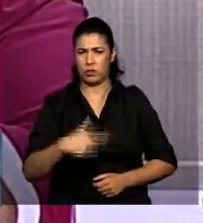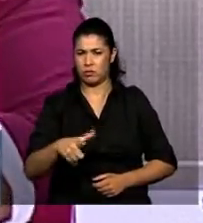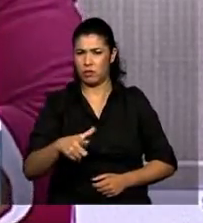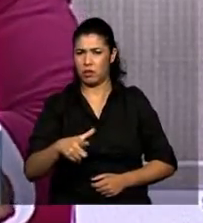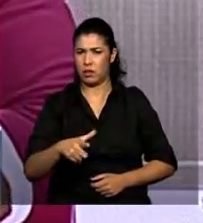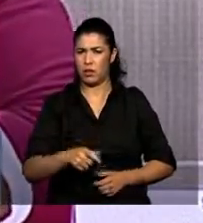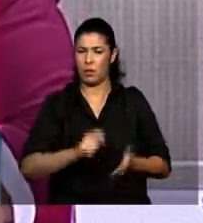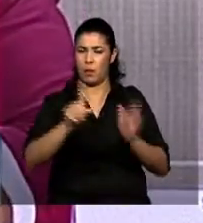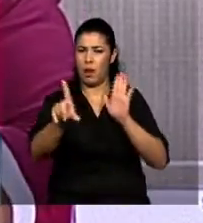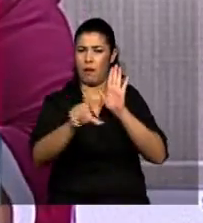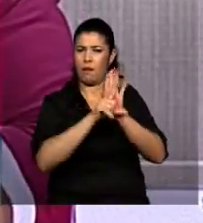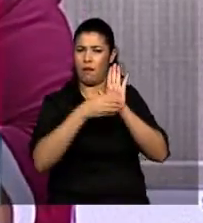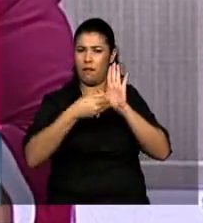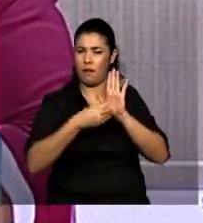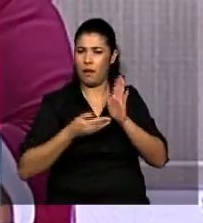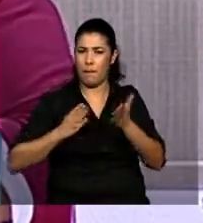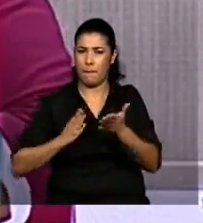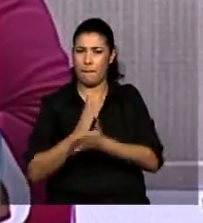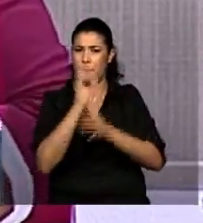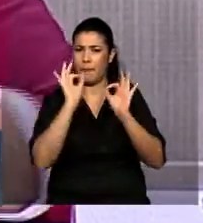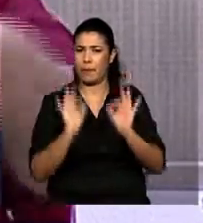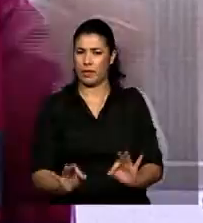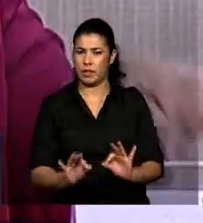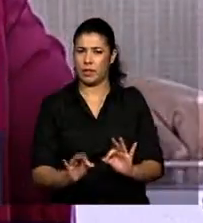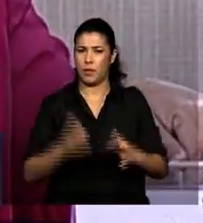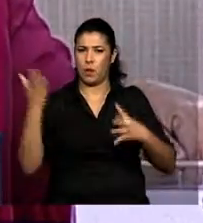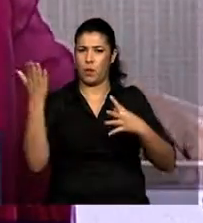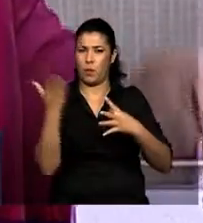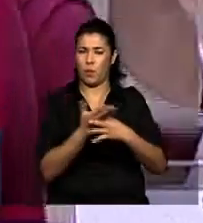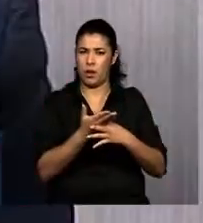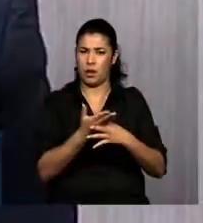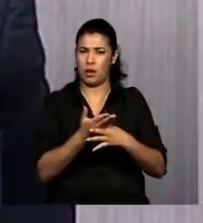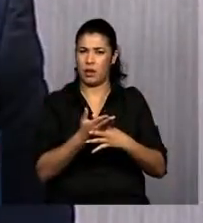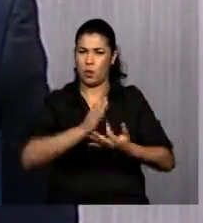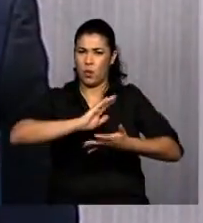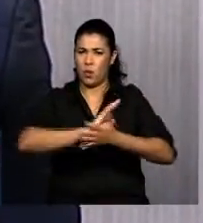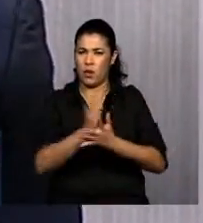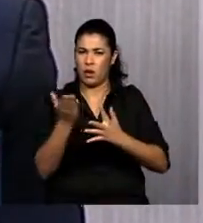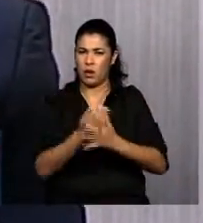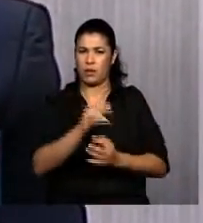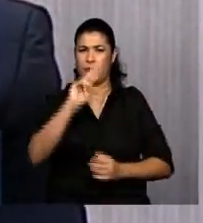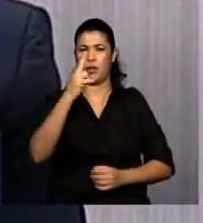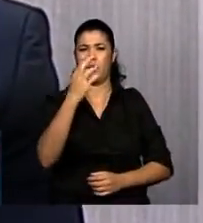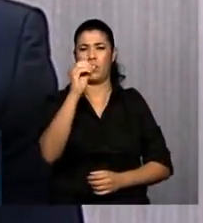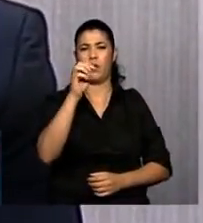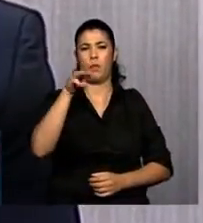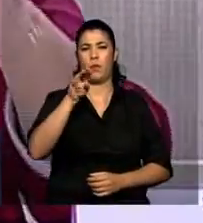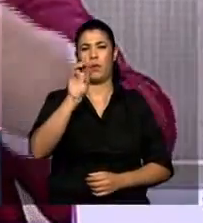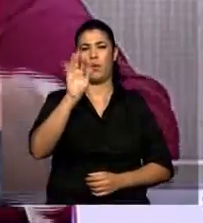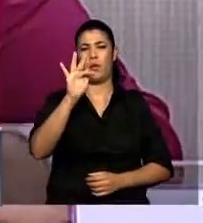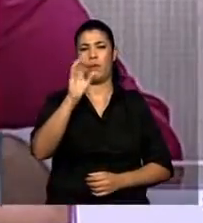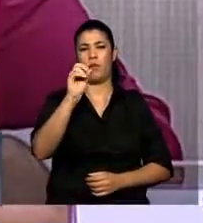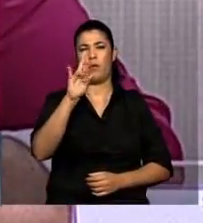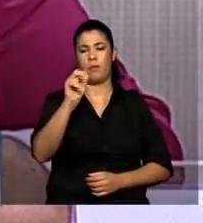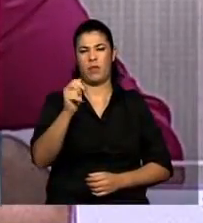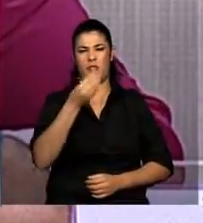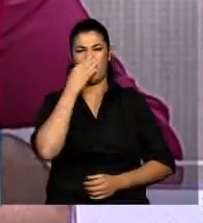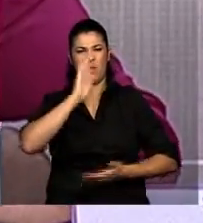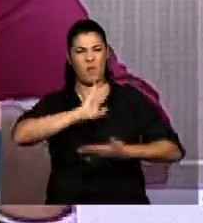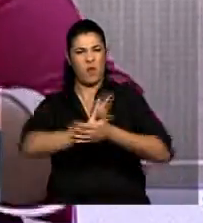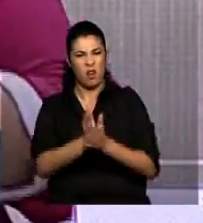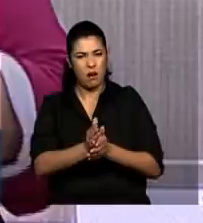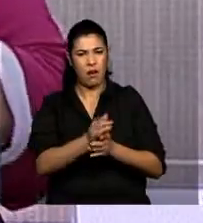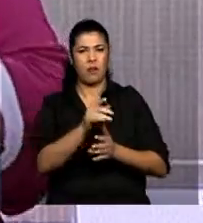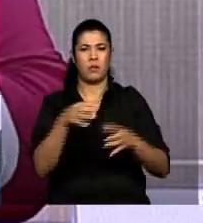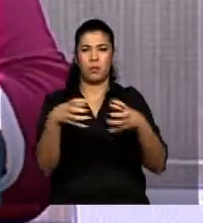aprovação de uma lei específica para criminalizar a homofobia, aplica-se a lei mais ampla, que é a lei do racismo. E